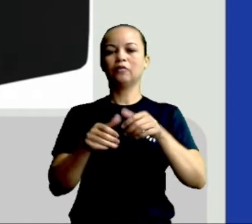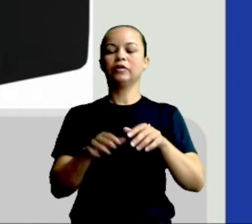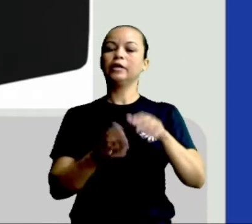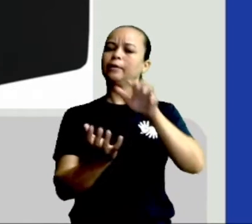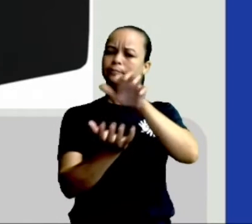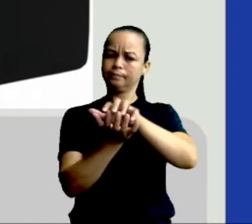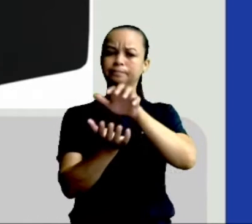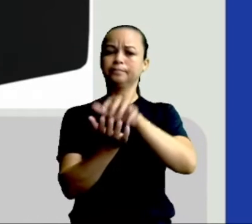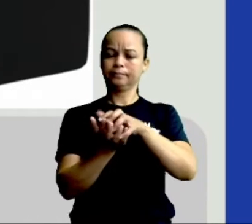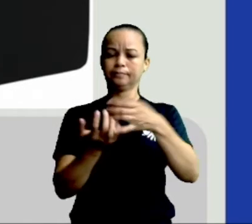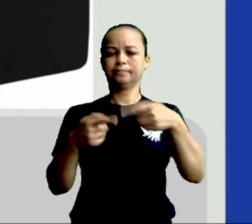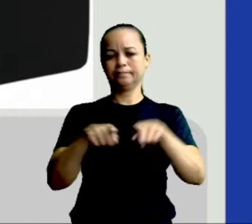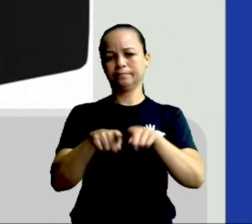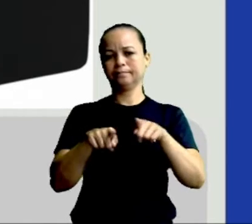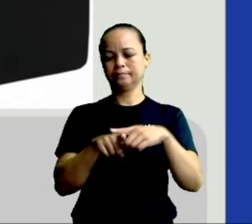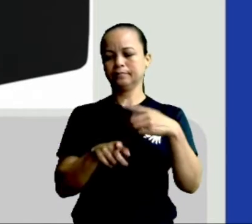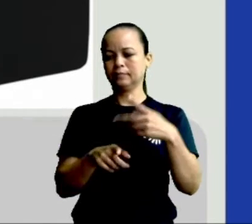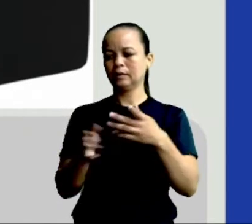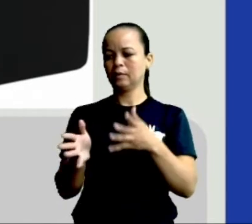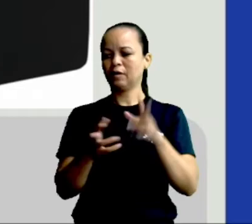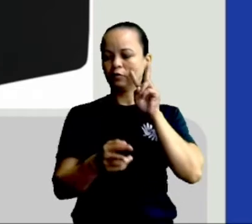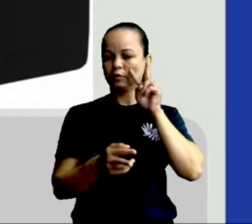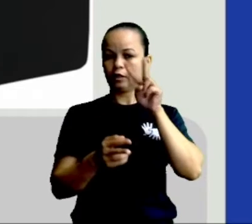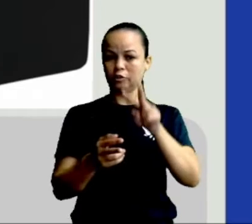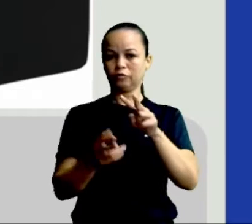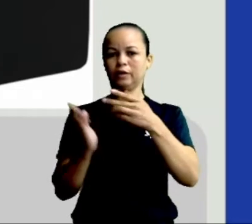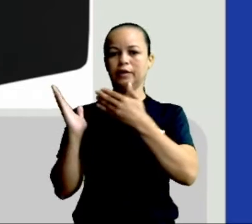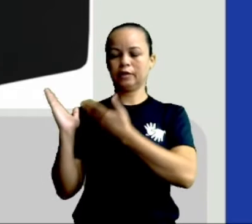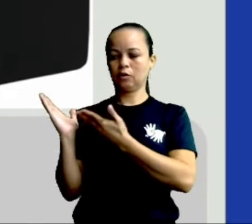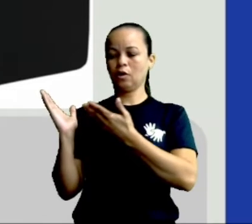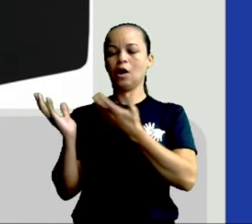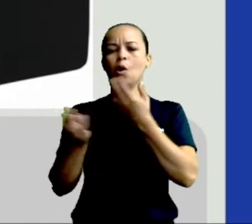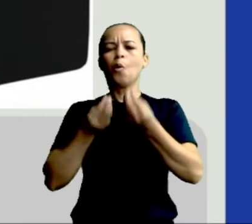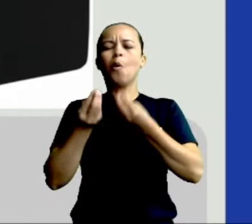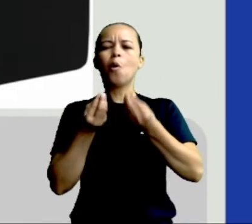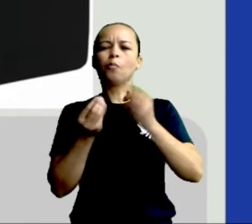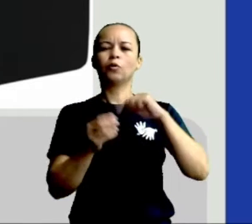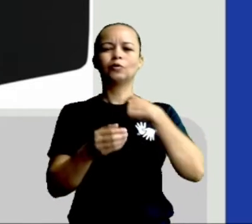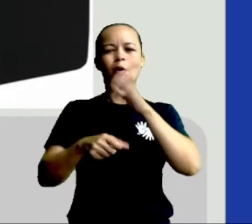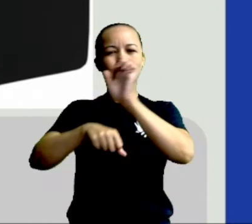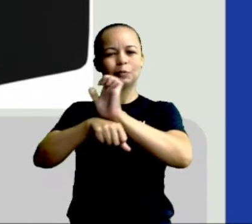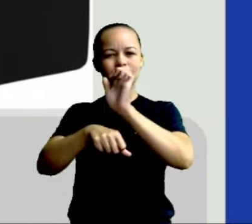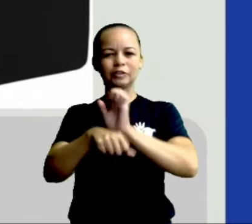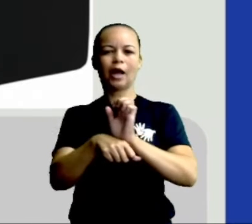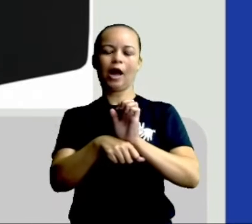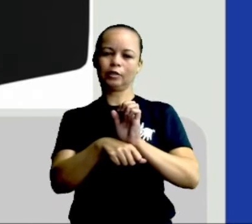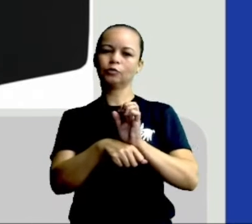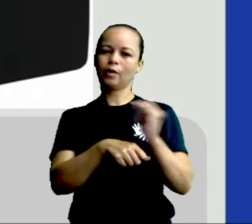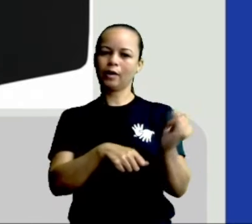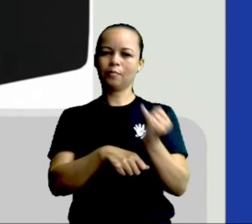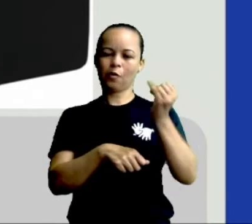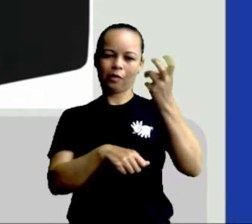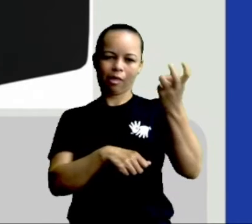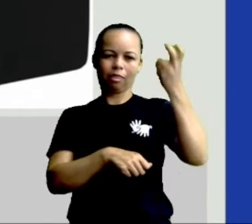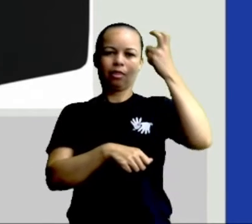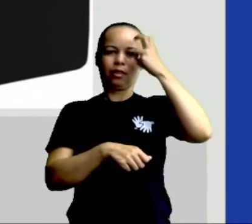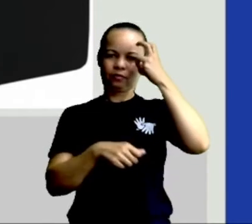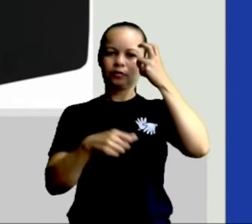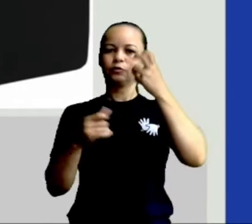em Pernambuco também, né, para vocês verem como o nosso estado ele é rico culturalmente